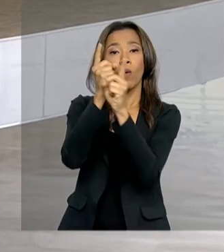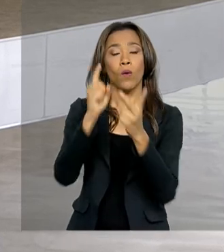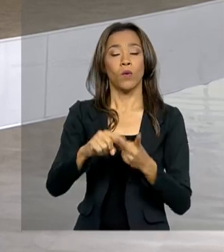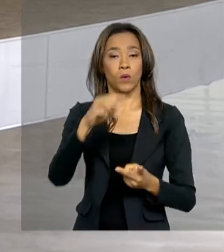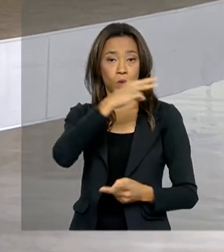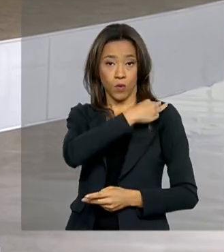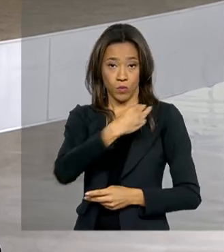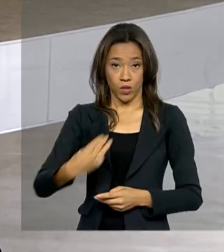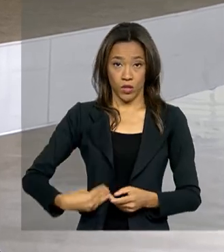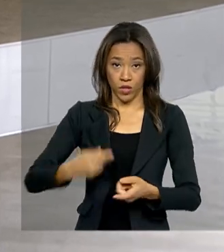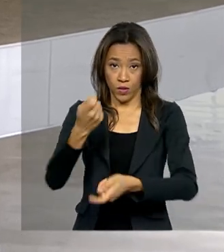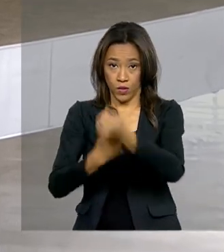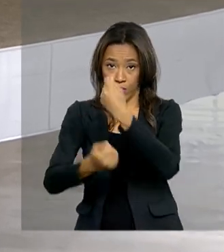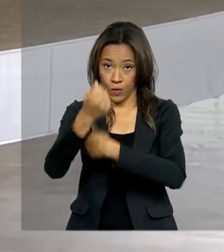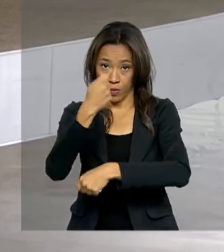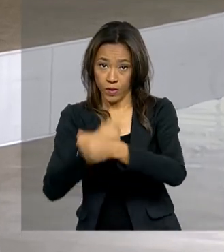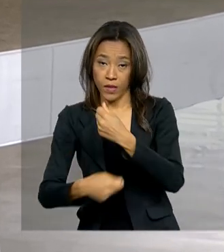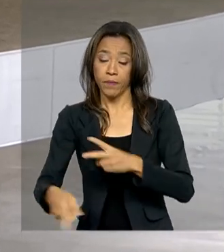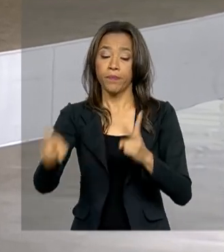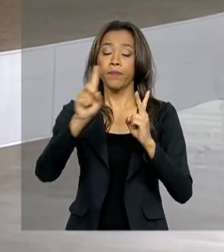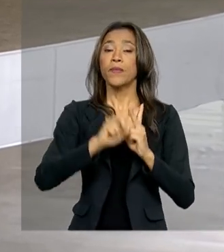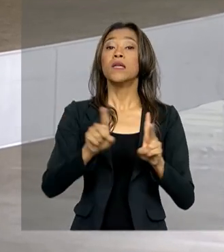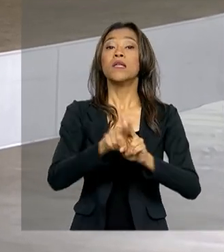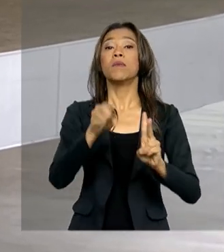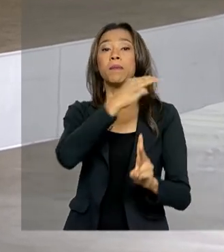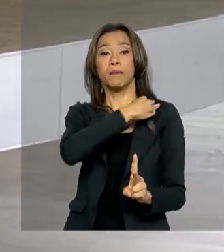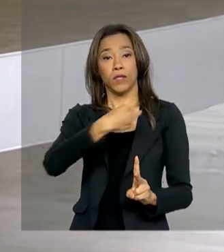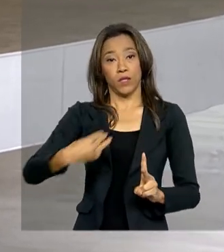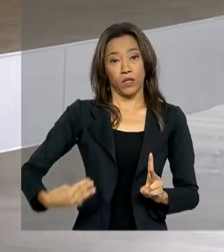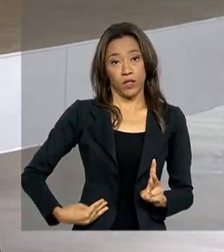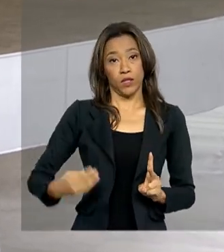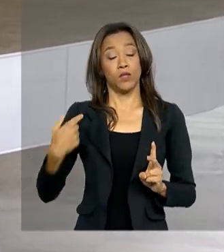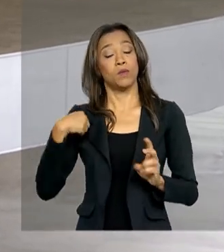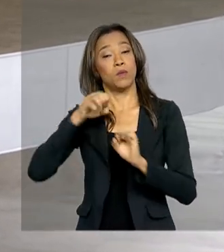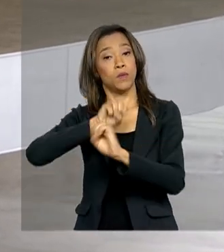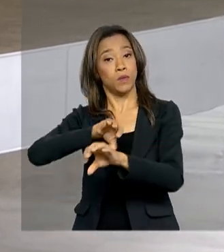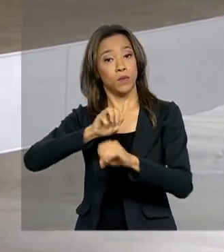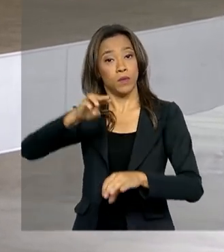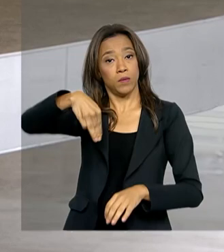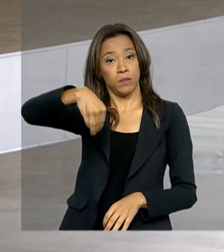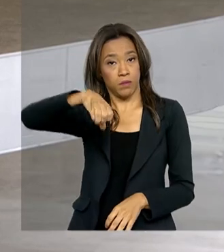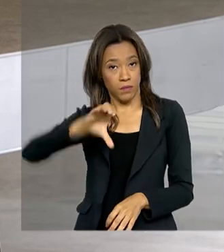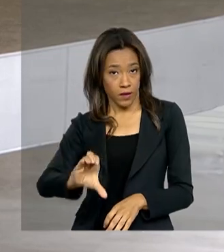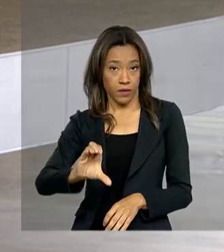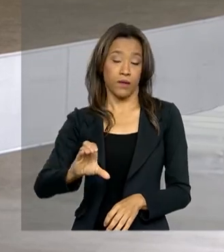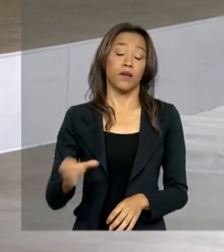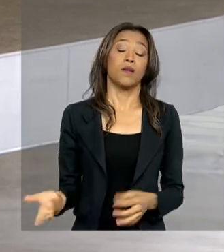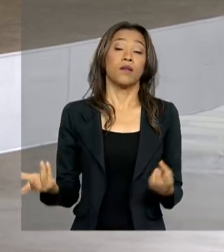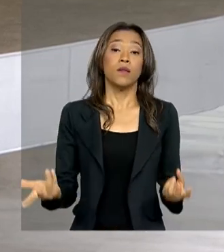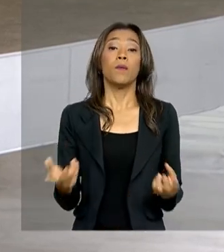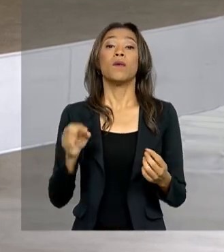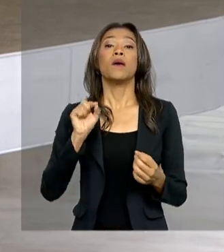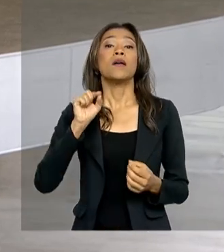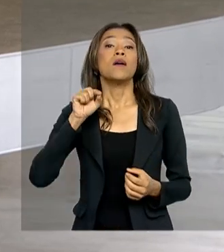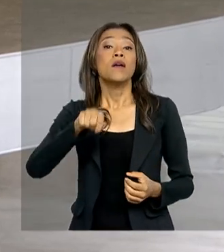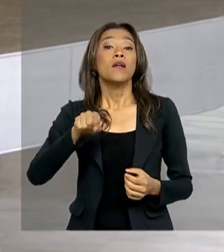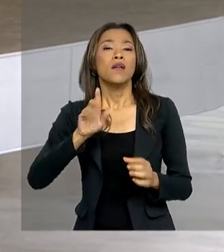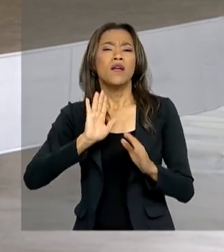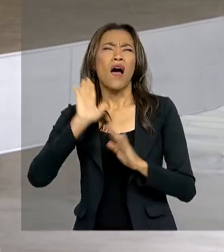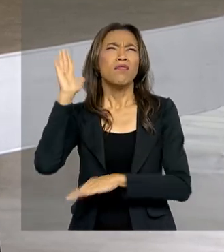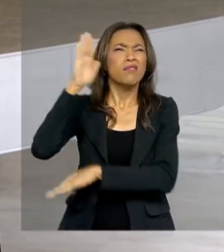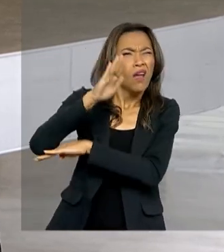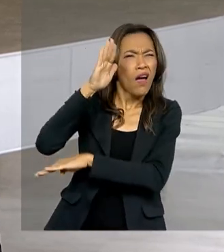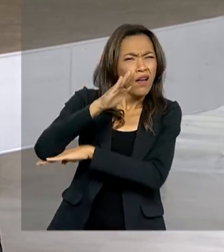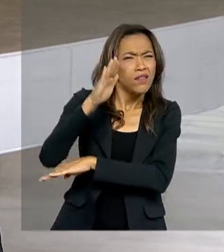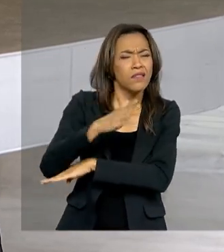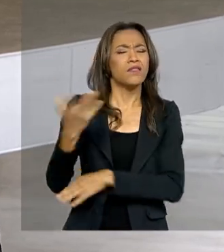ministro da Economia, Paulo Guedes, e também com o ministro da Educação, Abraham Weintraub. Além disso, hoje no final da tarde,